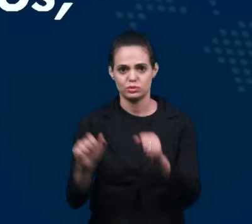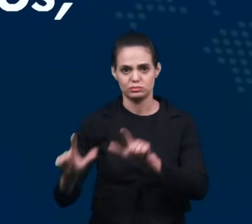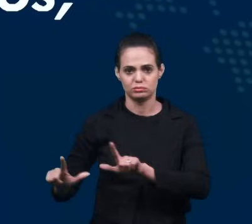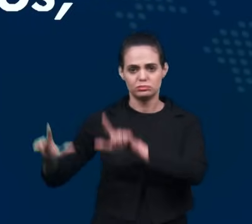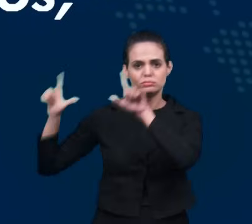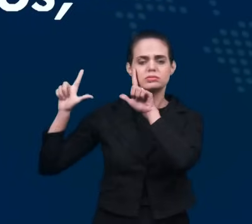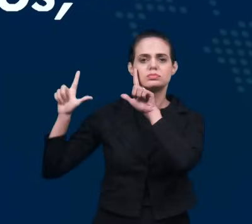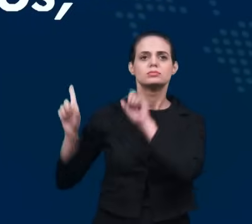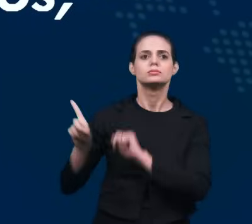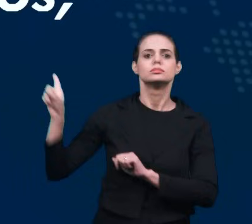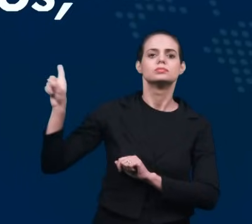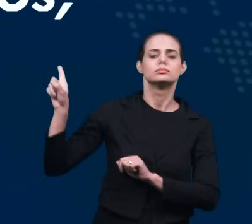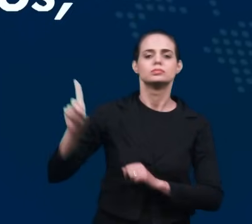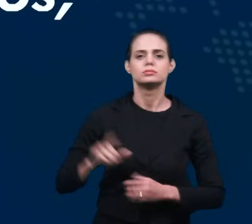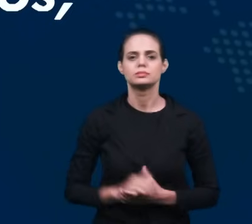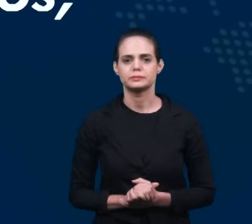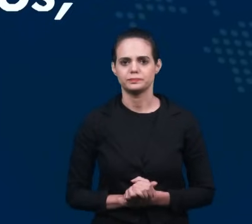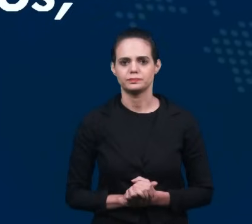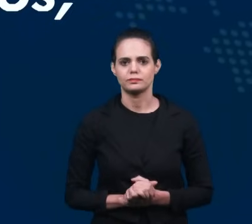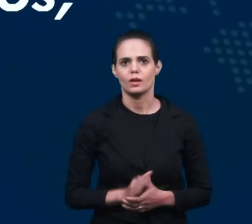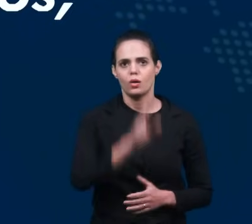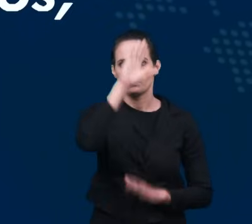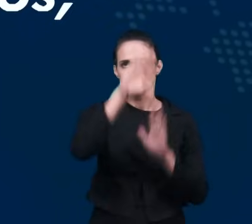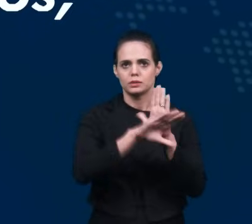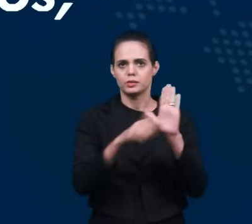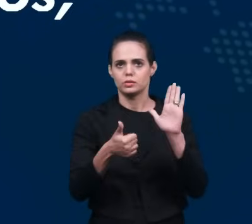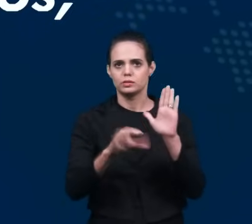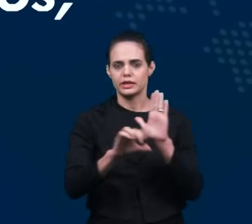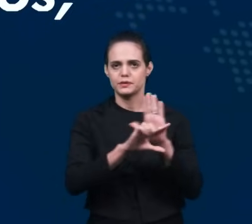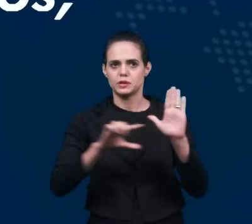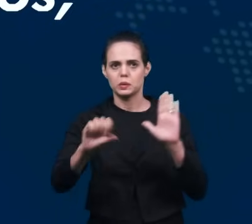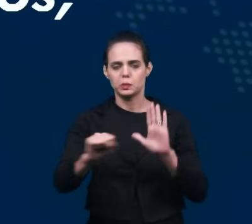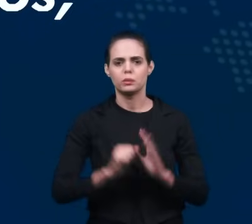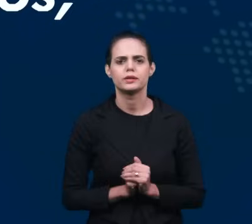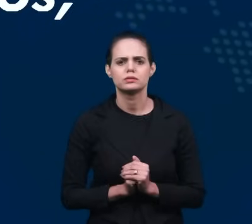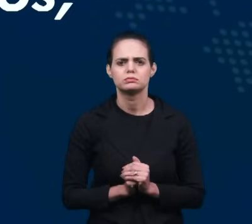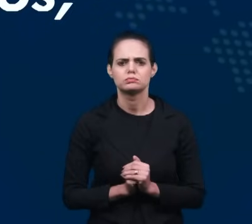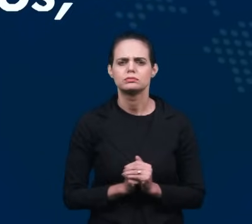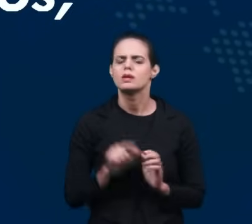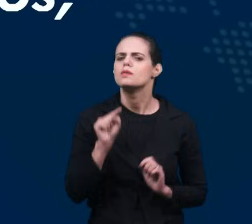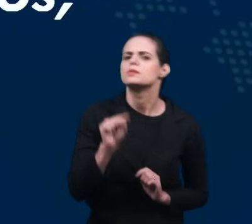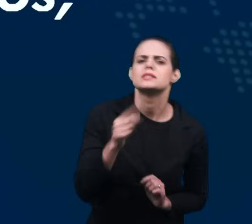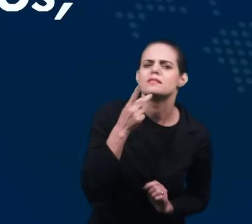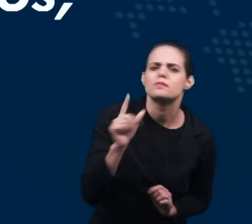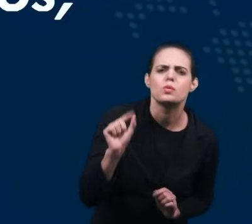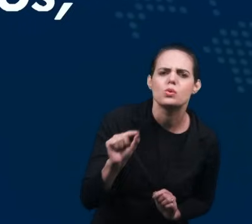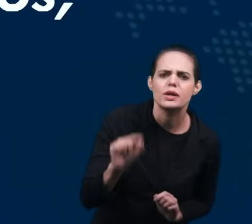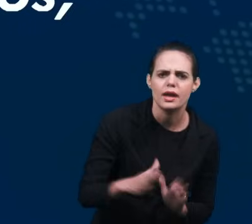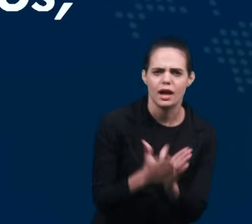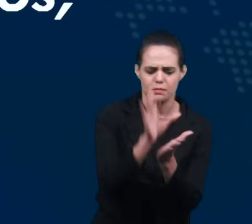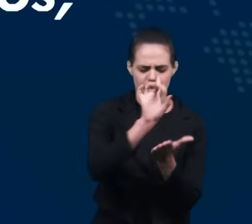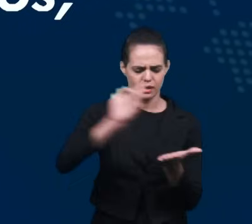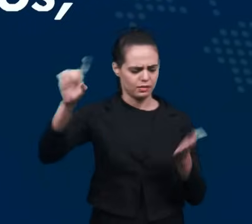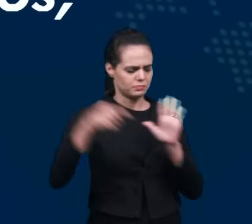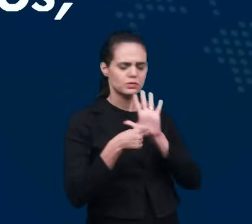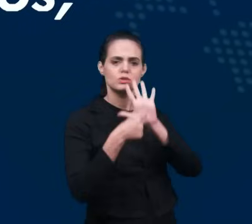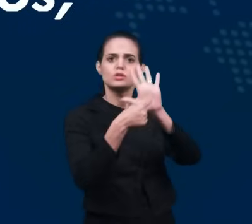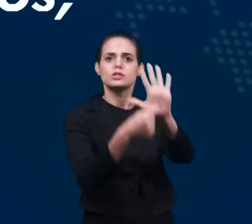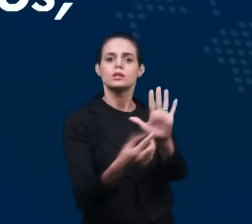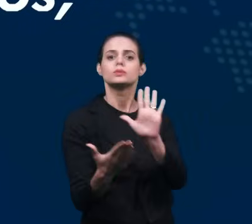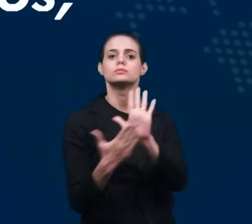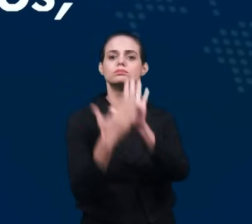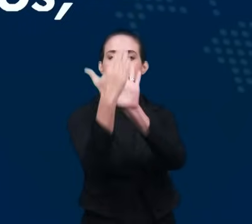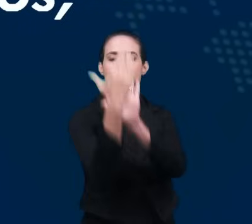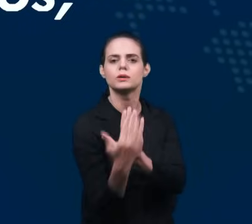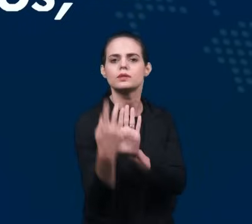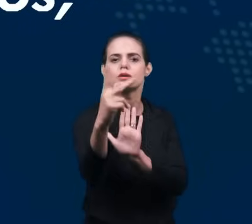isso aqui. Romanos 10, 8. Mas, que diz? A palavra está junto de ti,